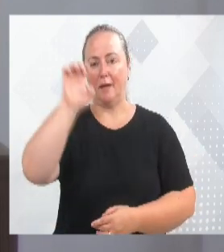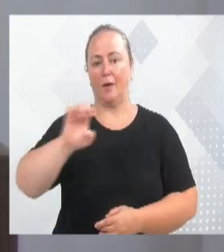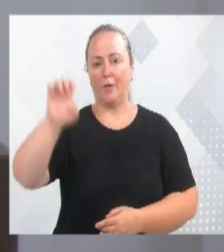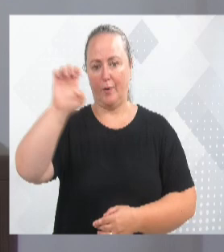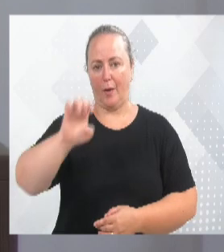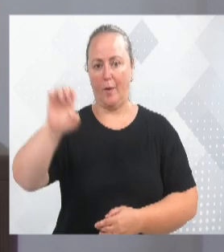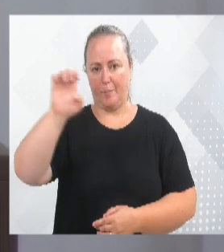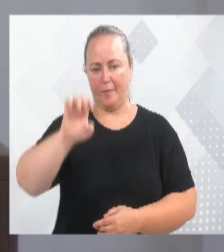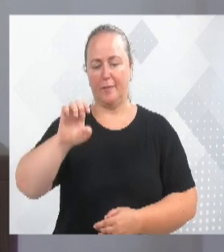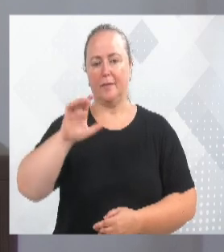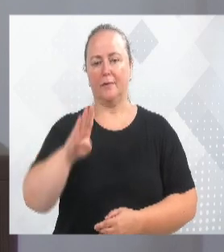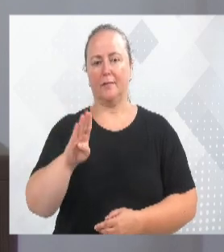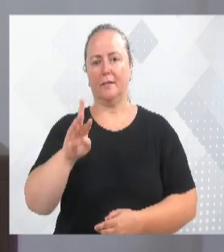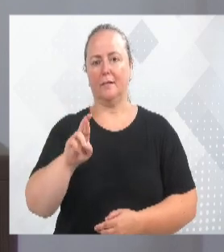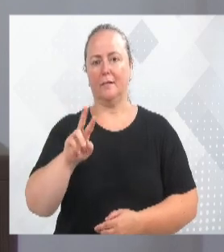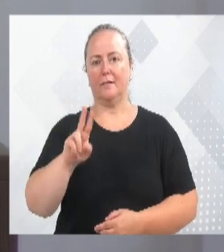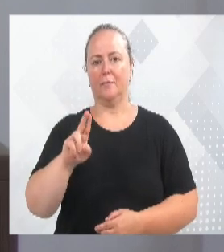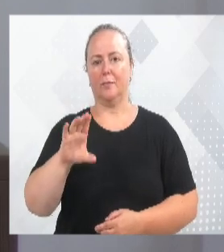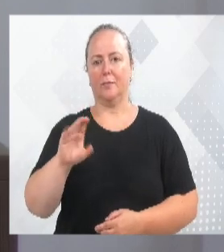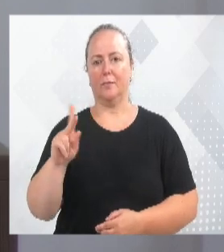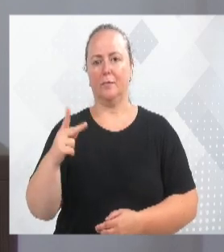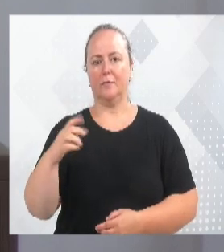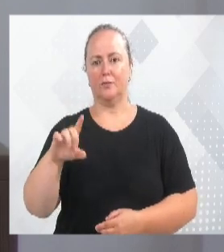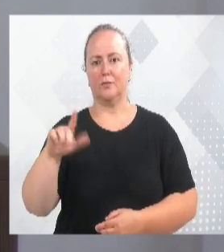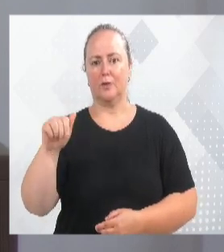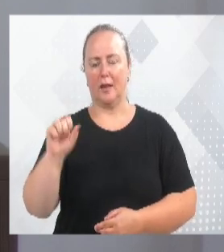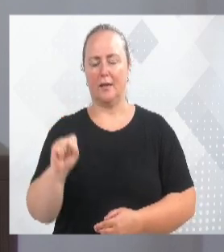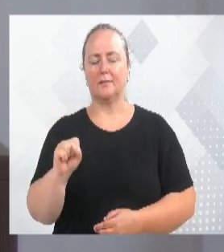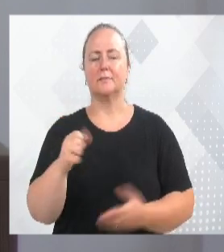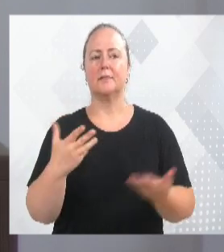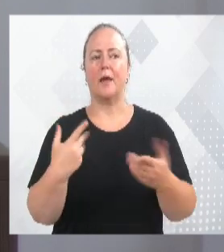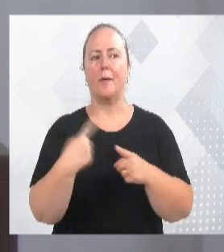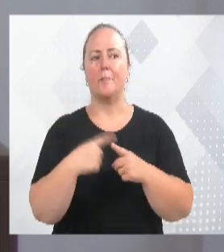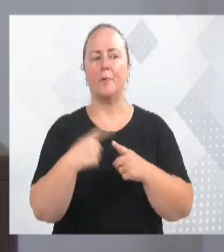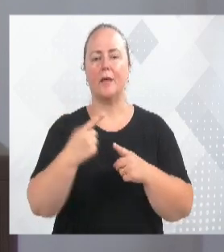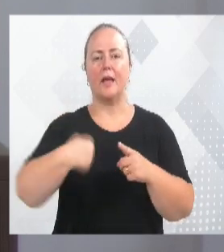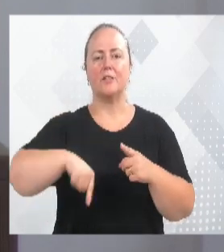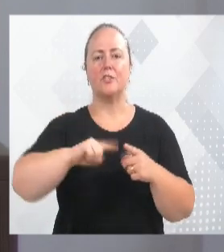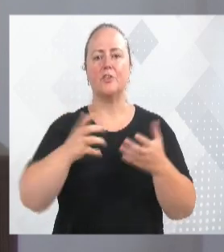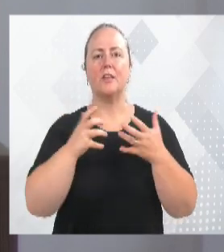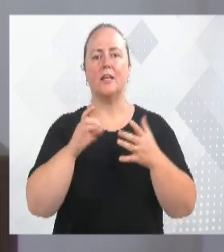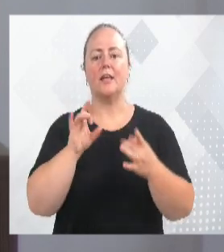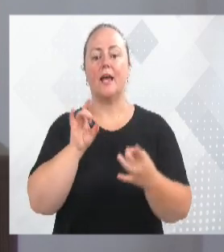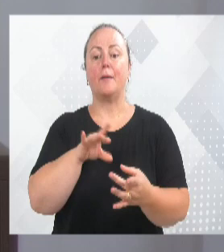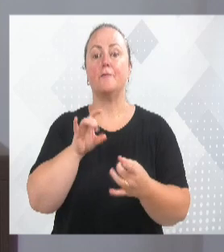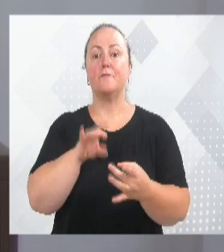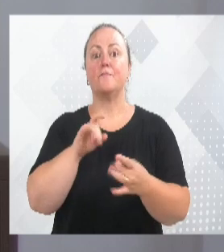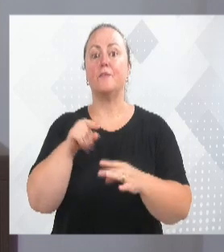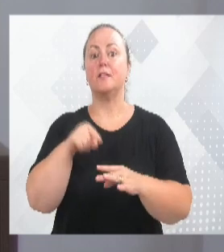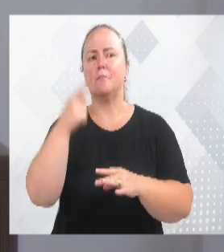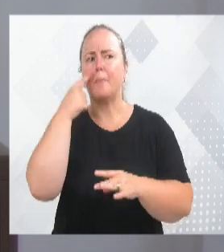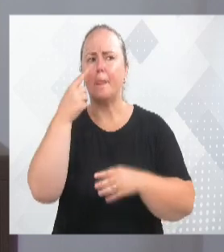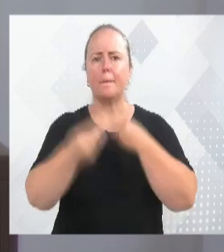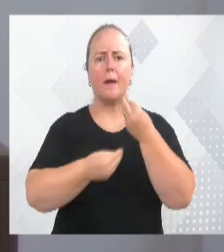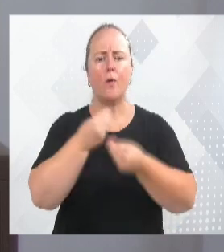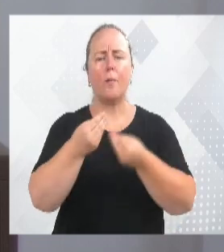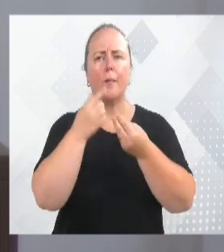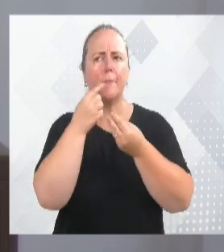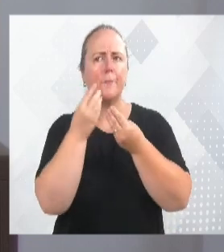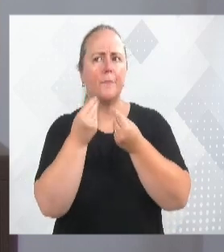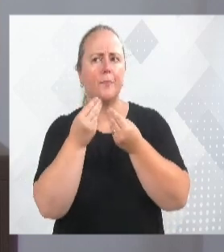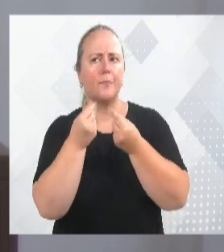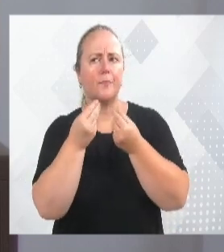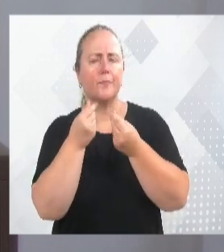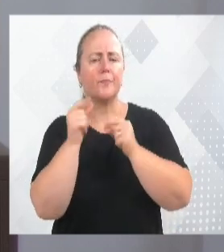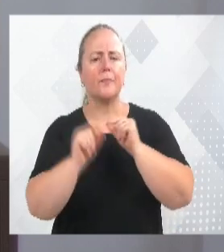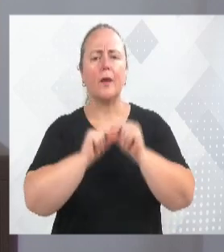para pegar na verdade, a gente mandou mais para pegar um feedback sensorial dos produtos, para ver realmente o